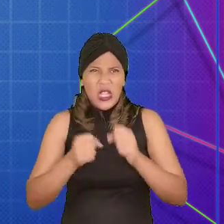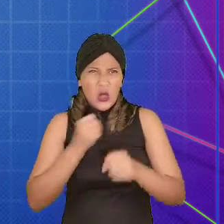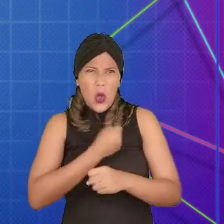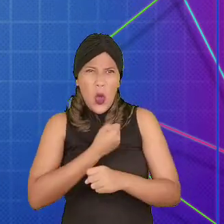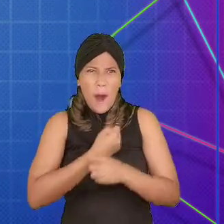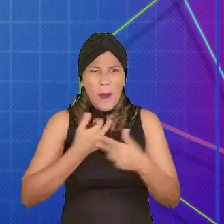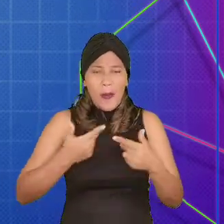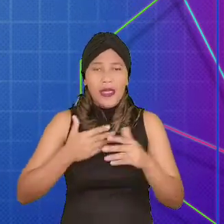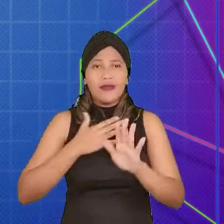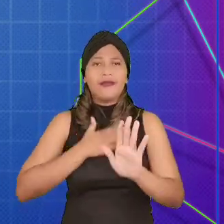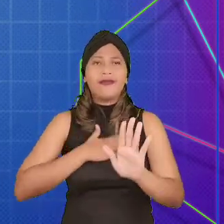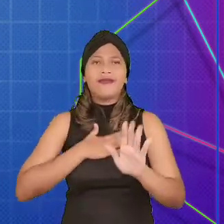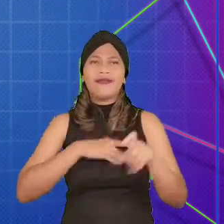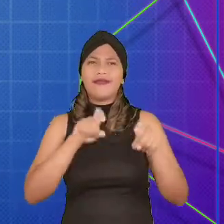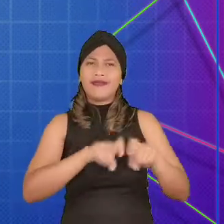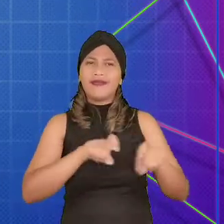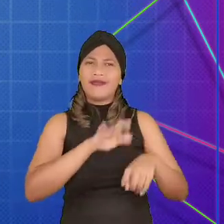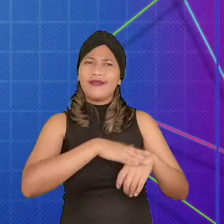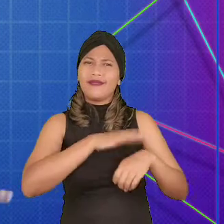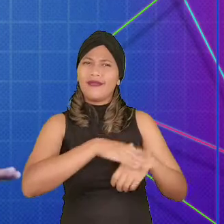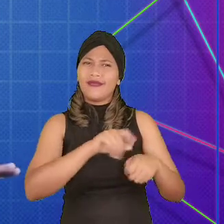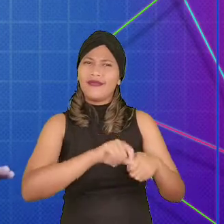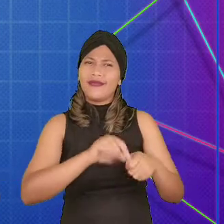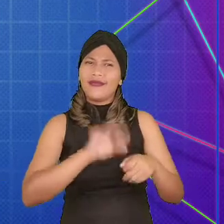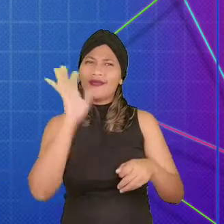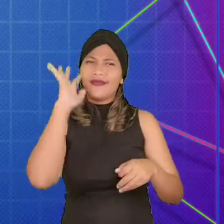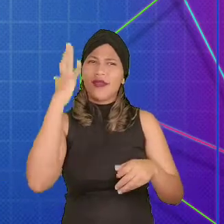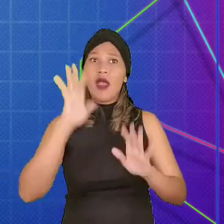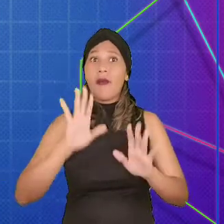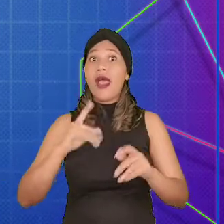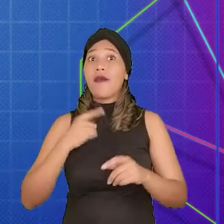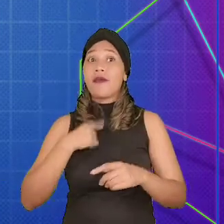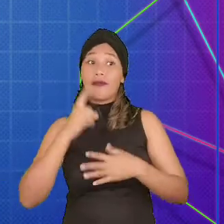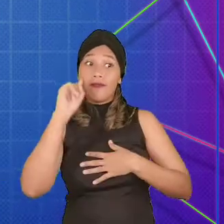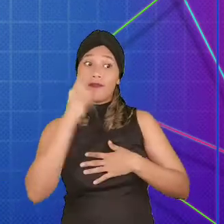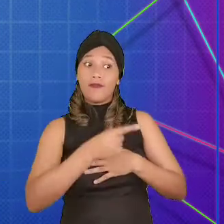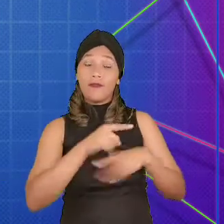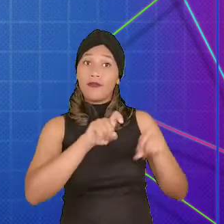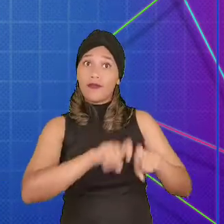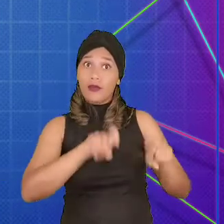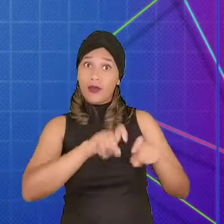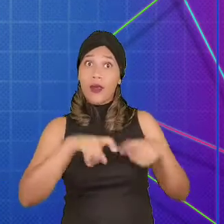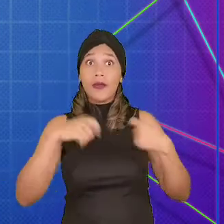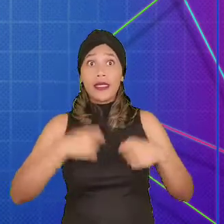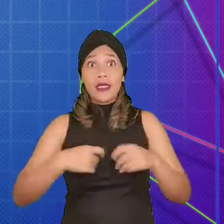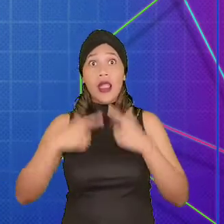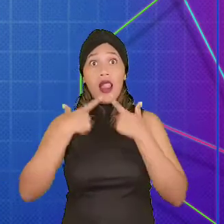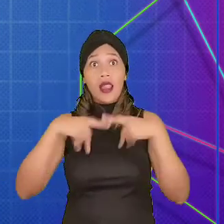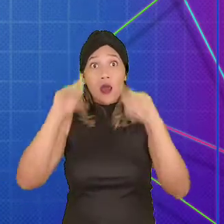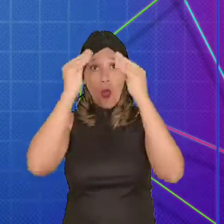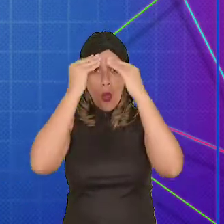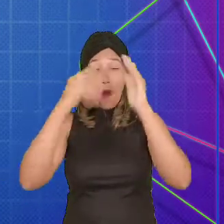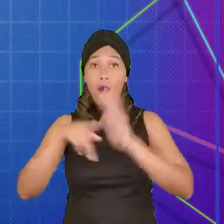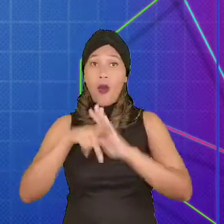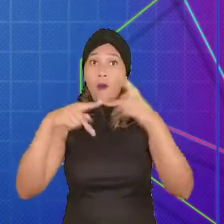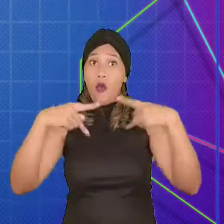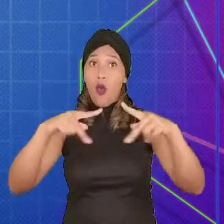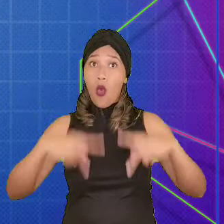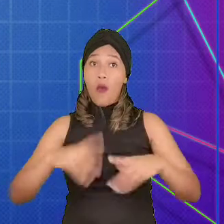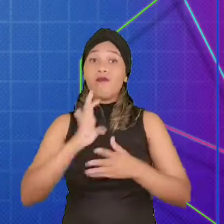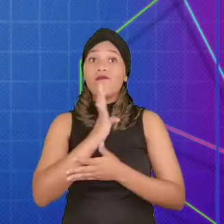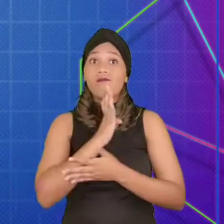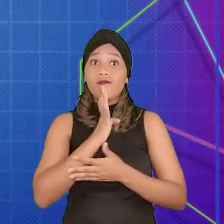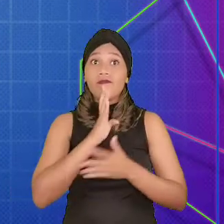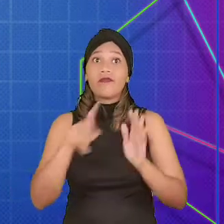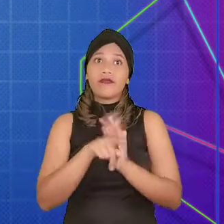isso. Essa parte de cálculos e números a gente já vai deixar para o computador. Mas para a gente falar o que o computador vai fazer,